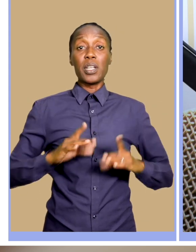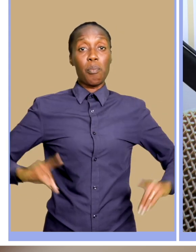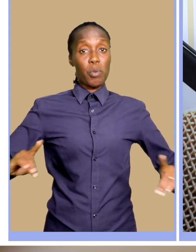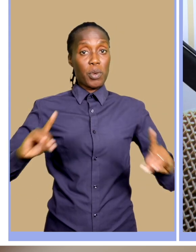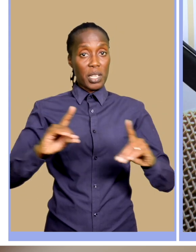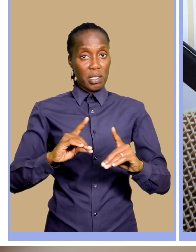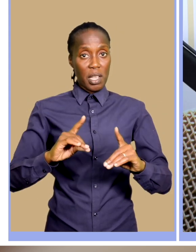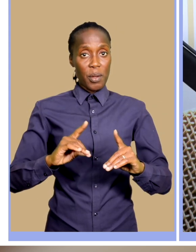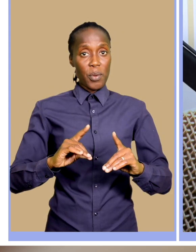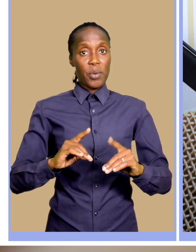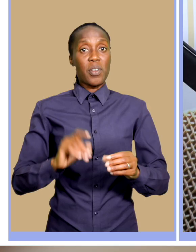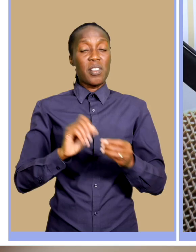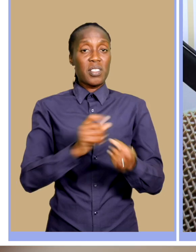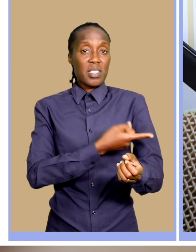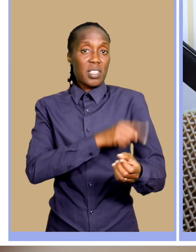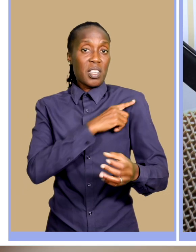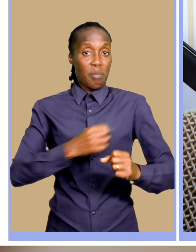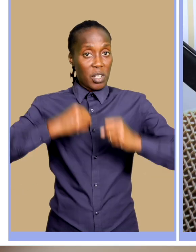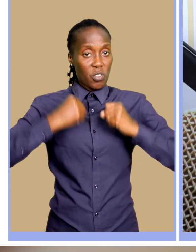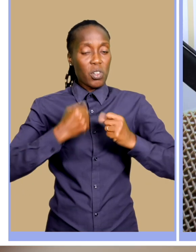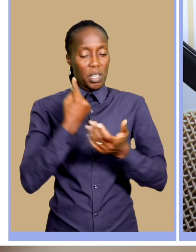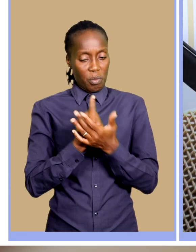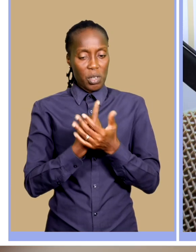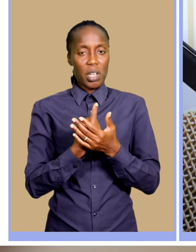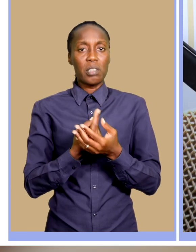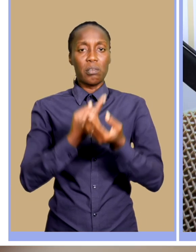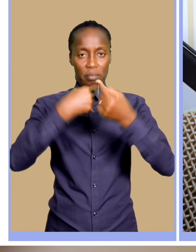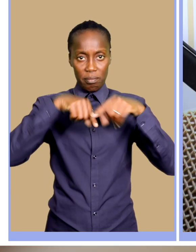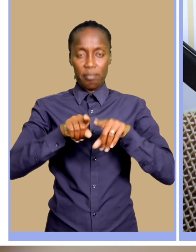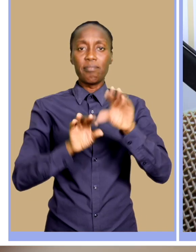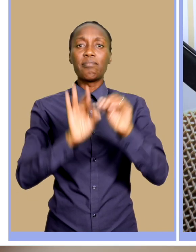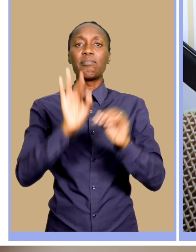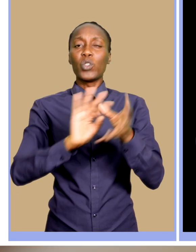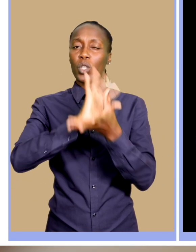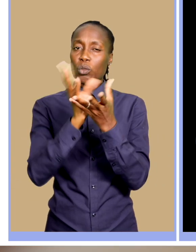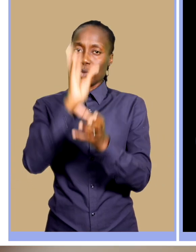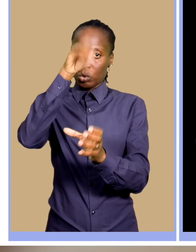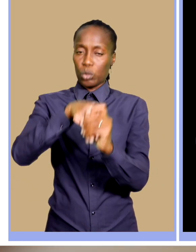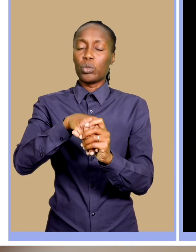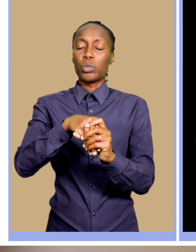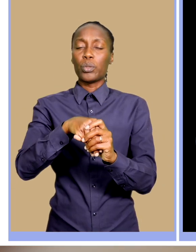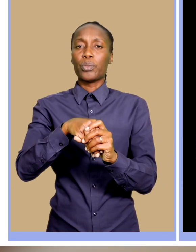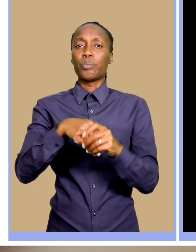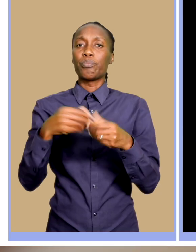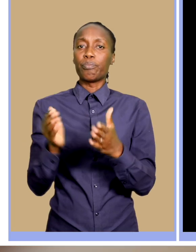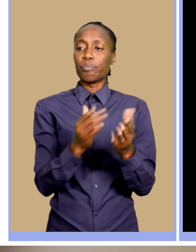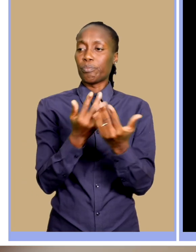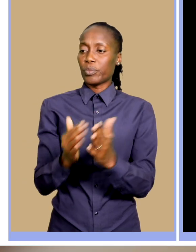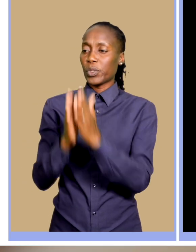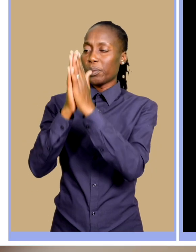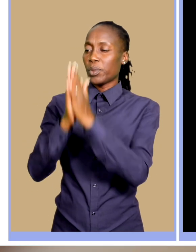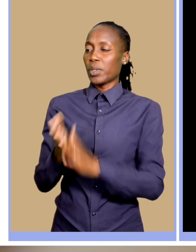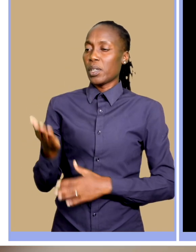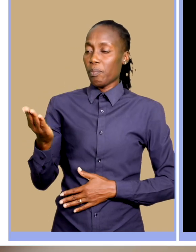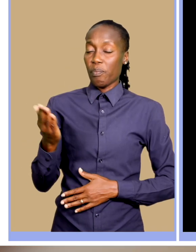moçambicanos seja mais resiliente, temos que ser mais justos e sem deixando ninguém de fora.